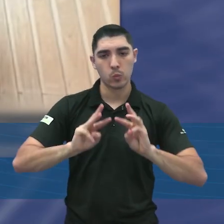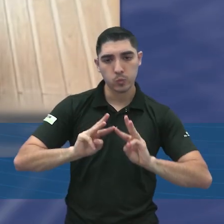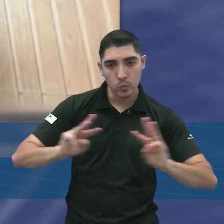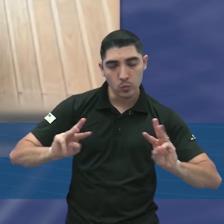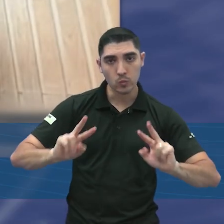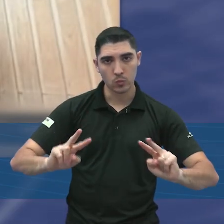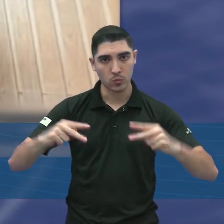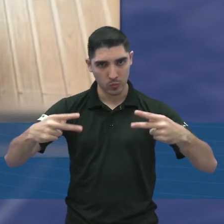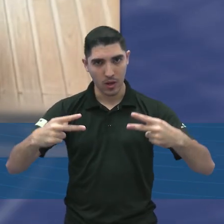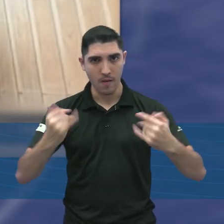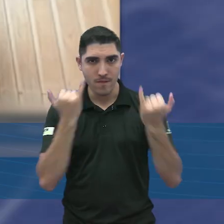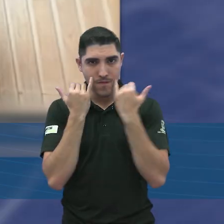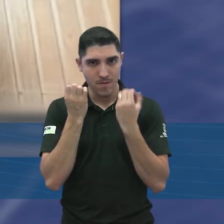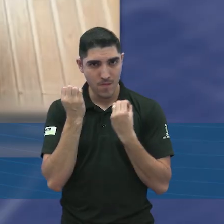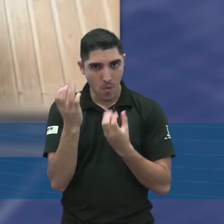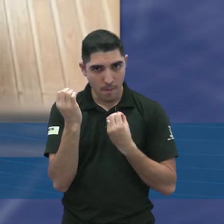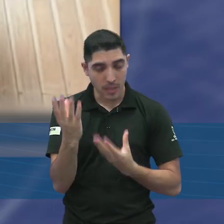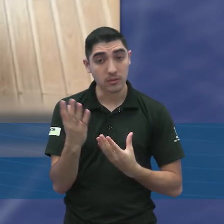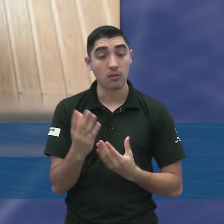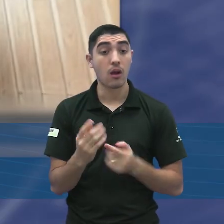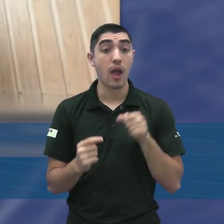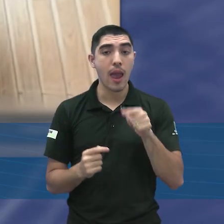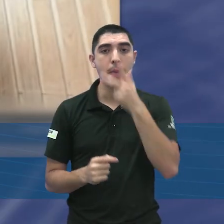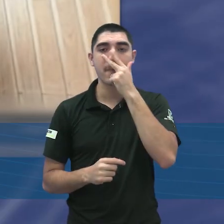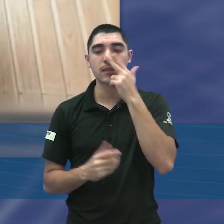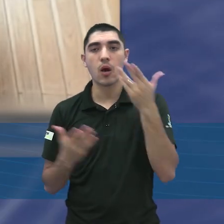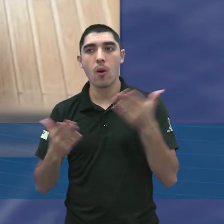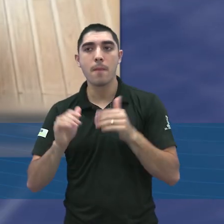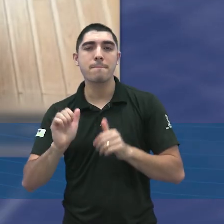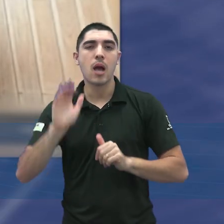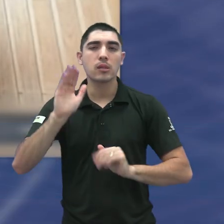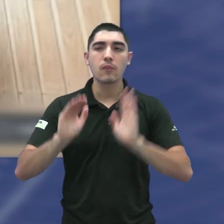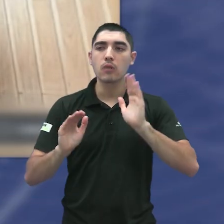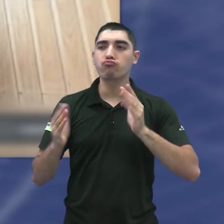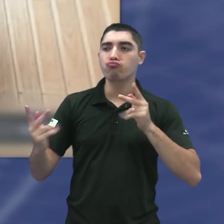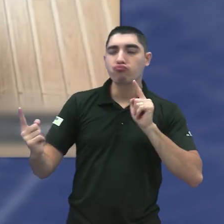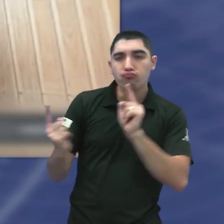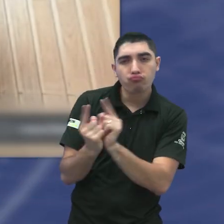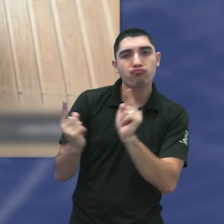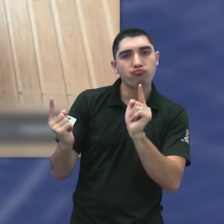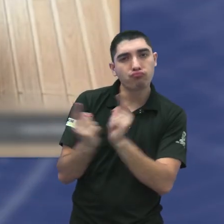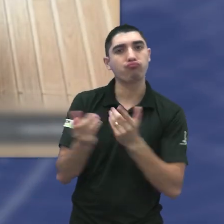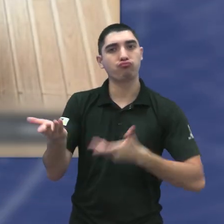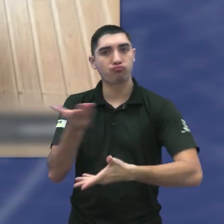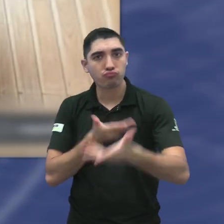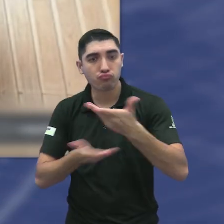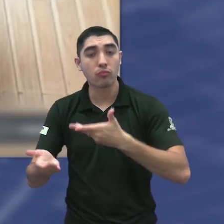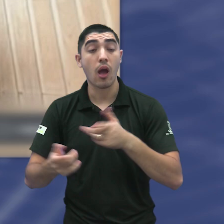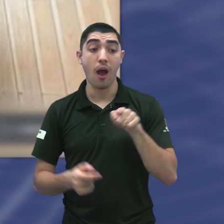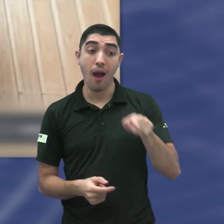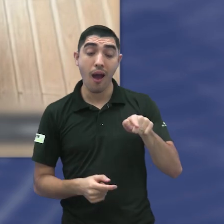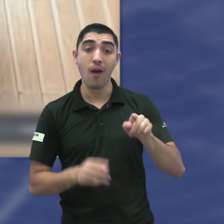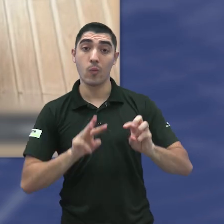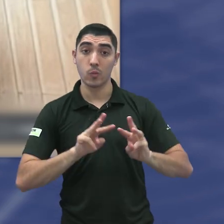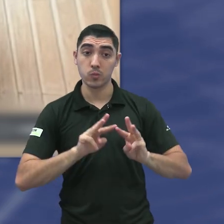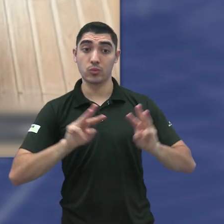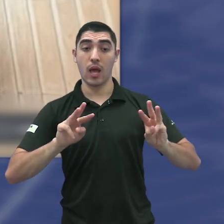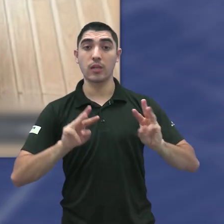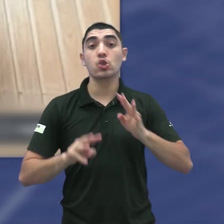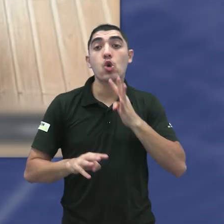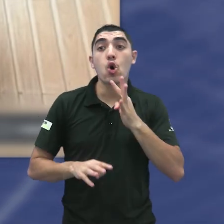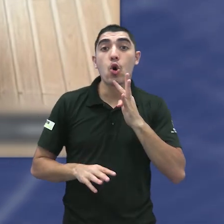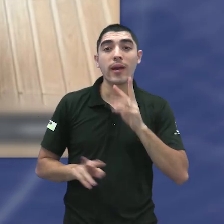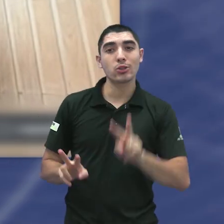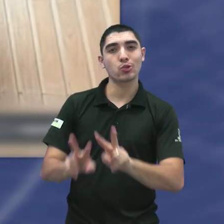site, ele vai acumulando cada vez mais dados. Então, a gente fala que vai refinando ali o que o site sabe sobre